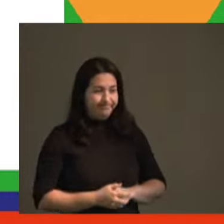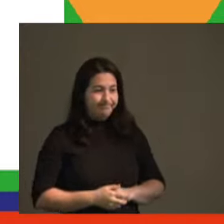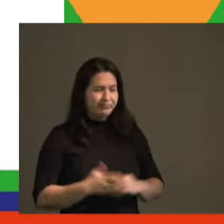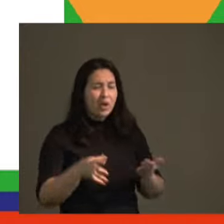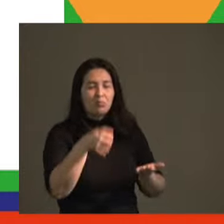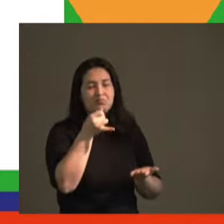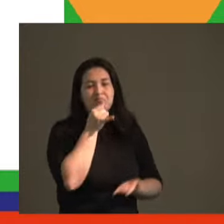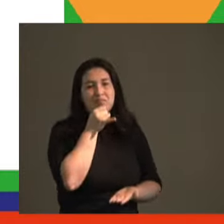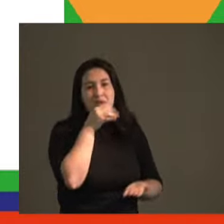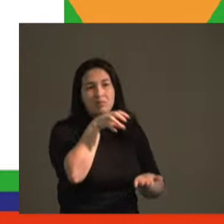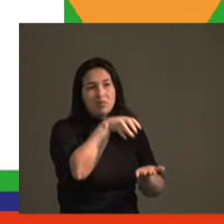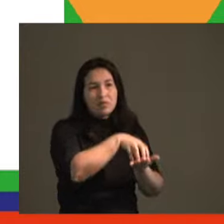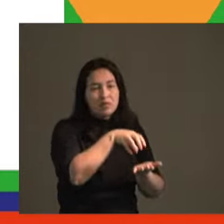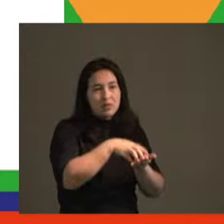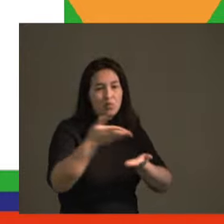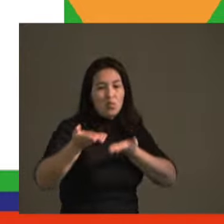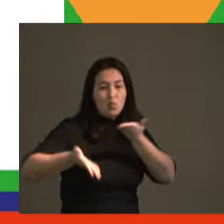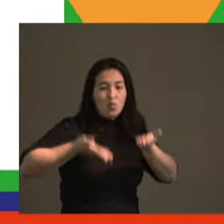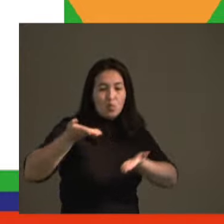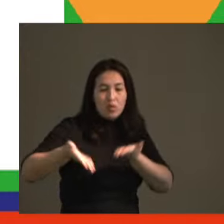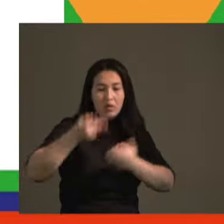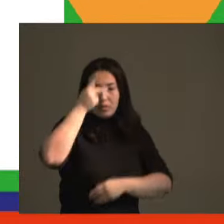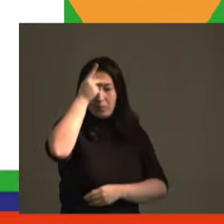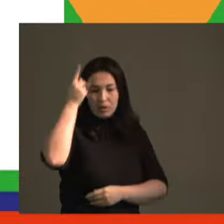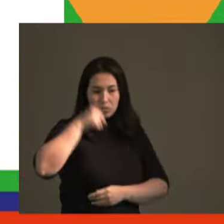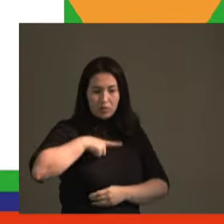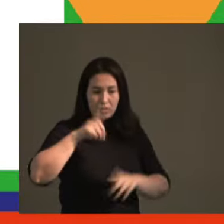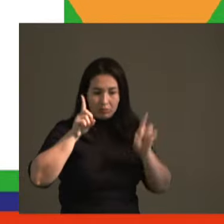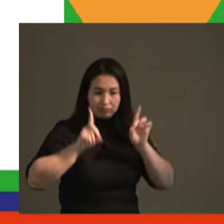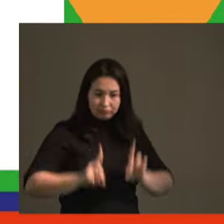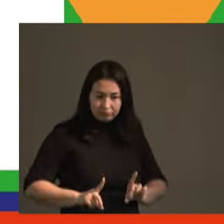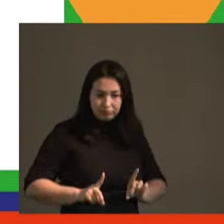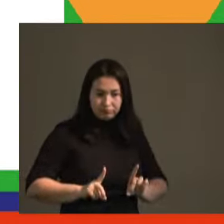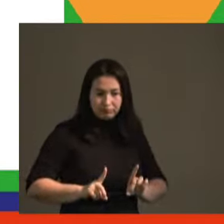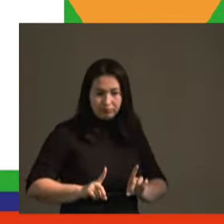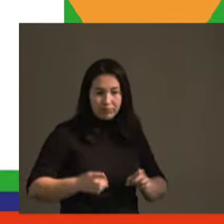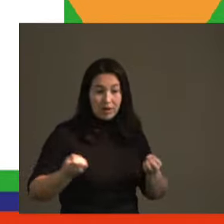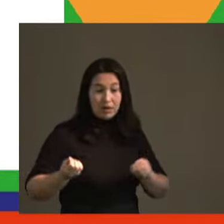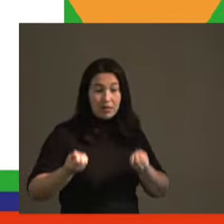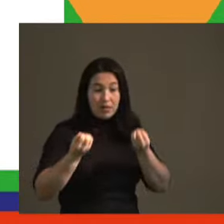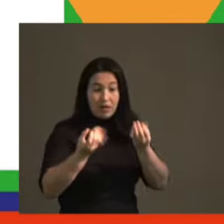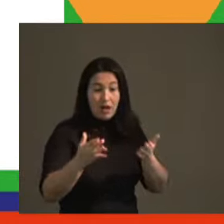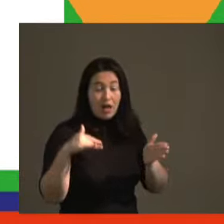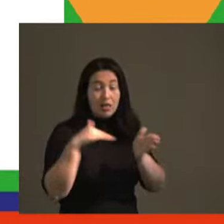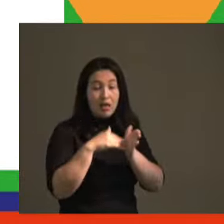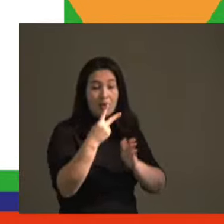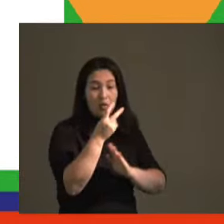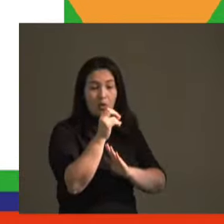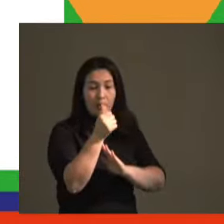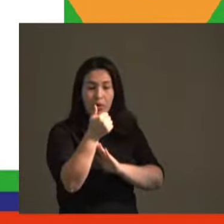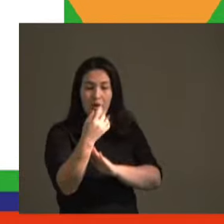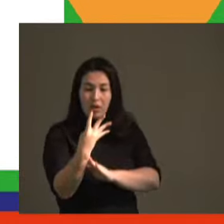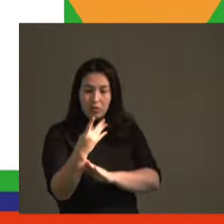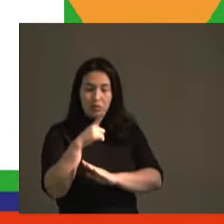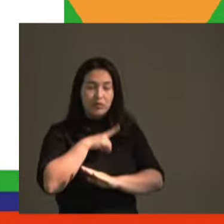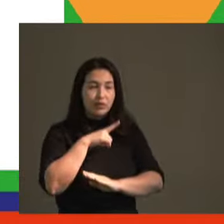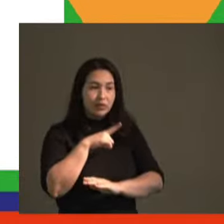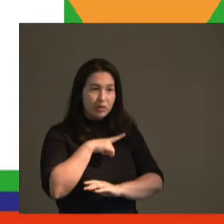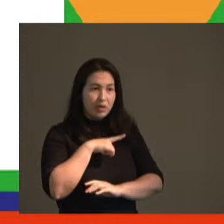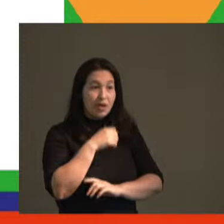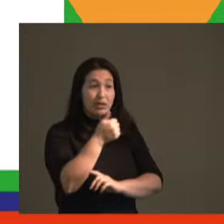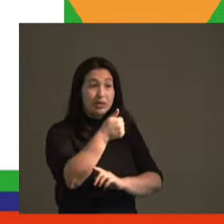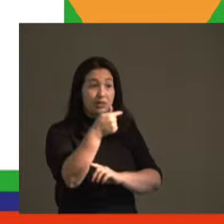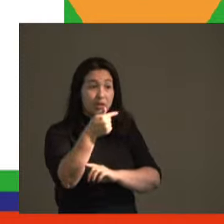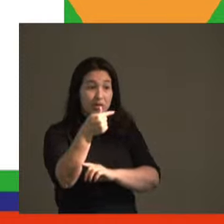centro da rede de cuidados e atenção à saúde da pessoa com deficiência, que nós entregamos até 2014, 117, que eu falei